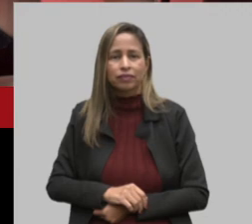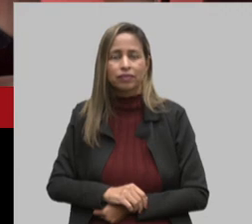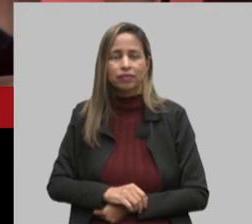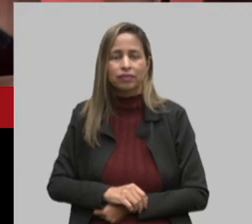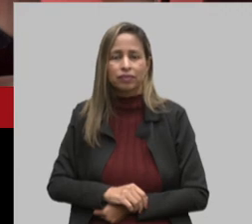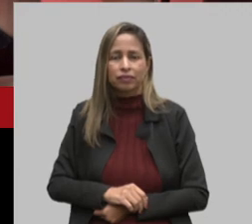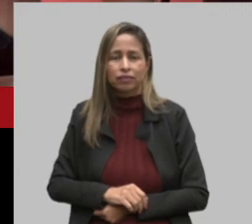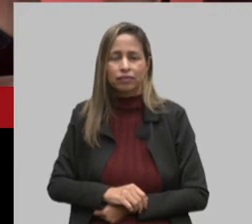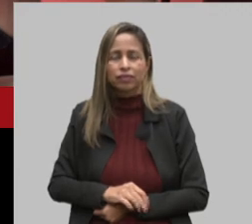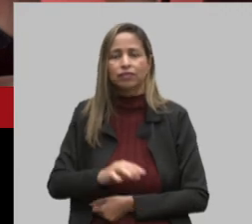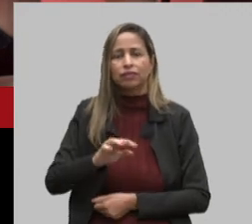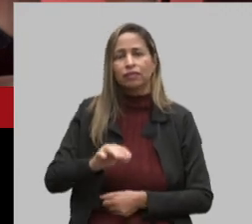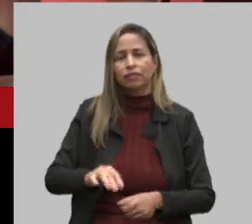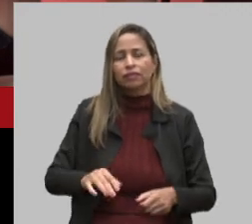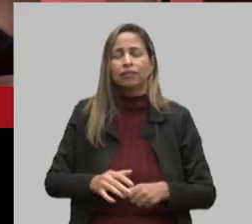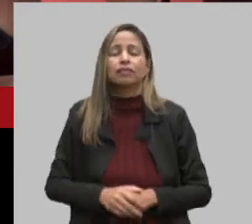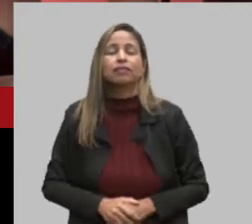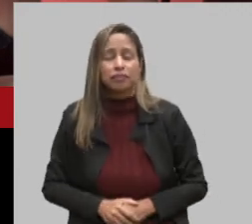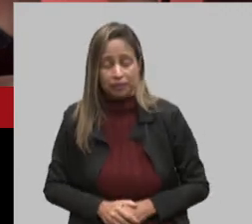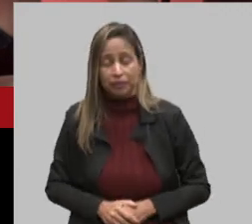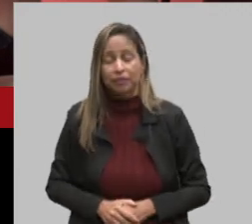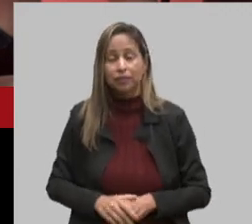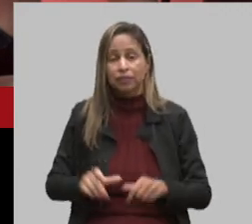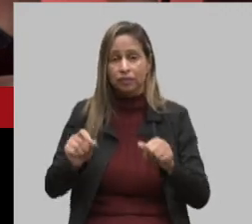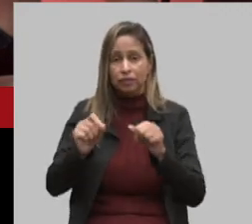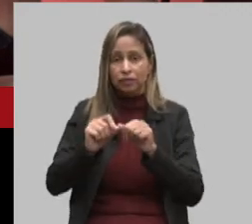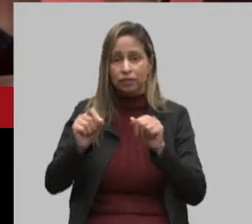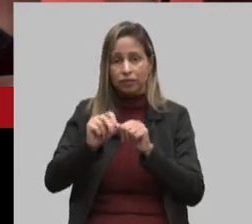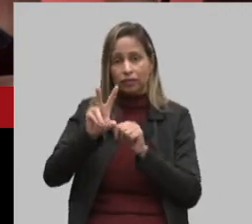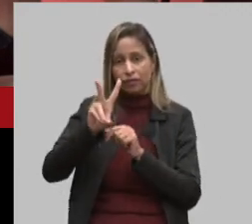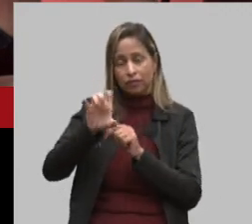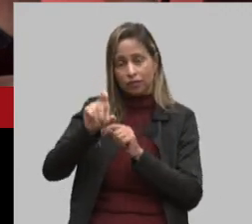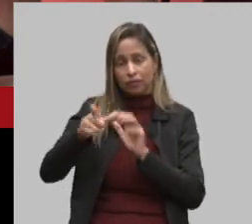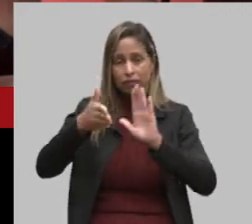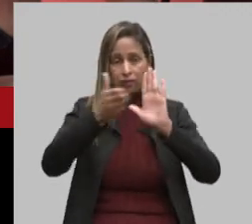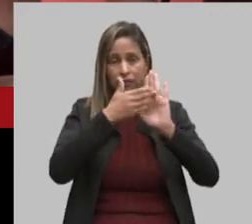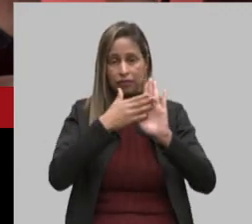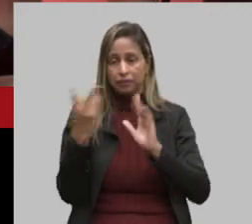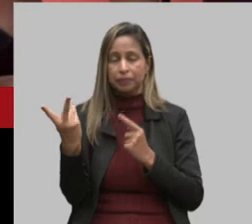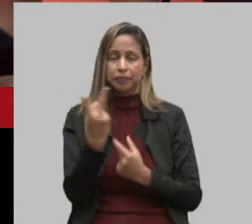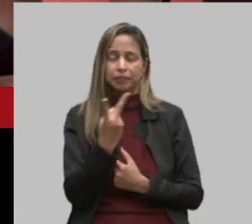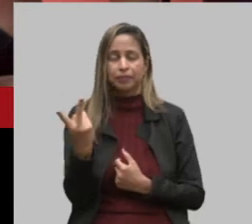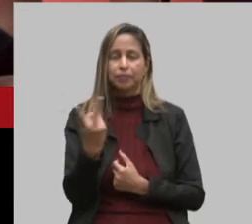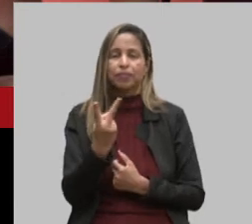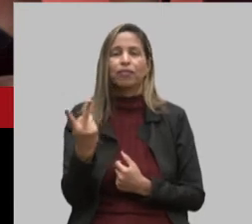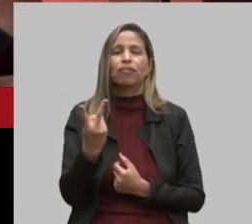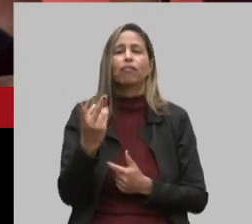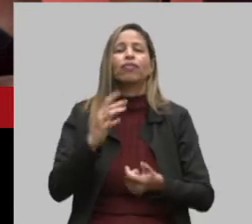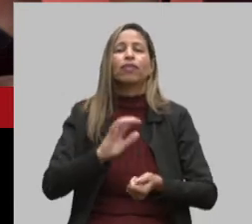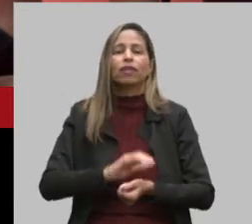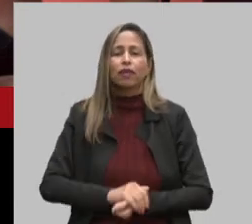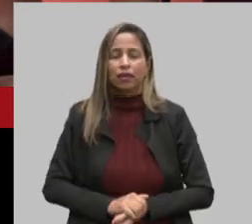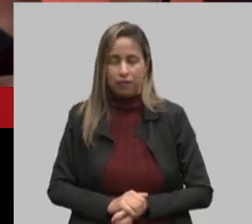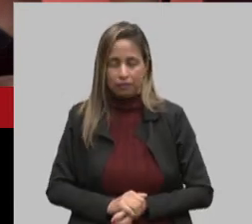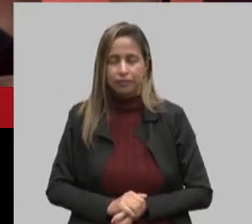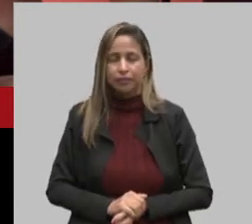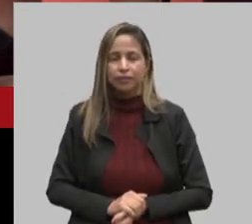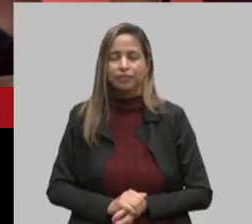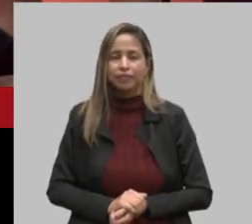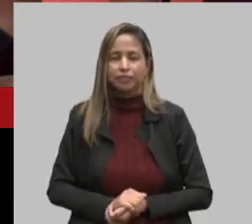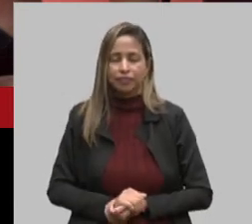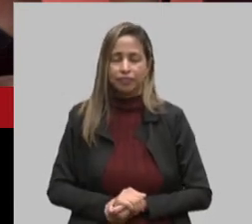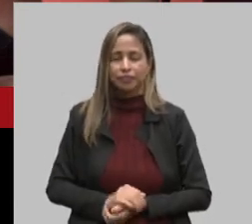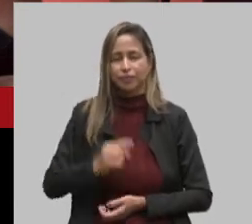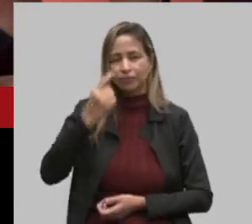tênue que se aplica no viés das duas propostas apresentadas que a ideia